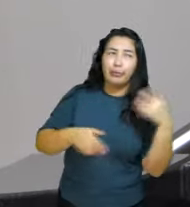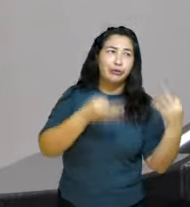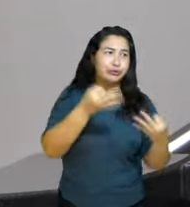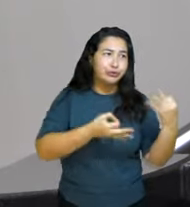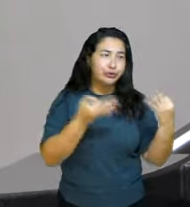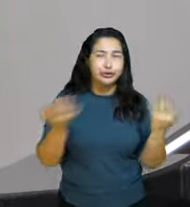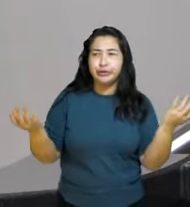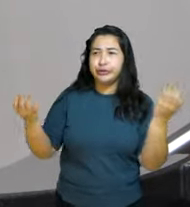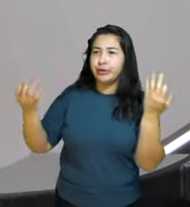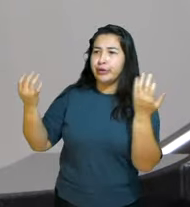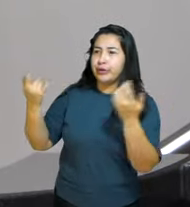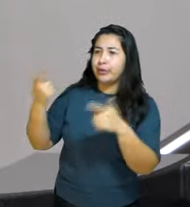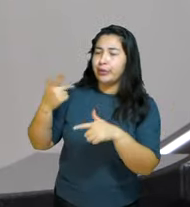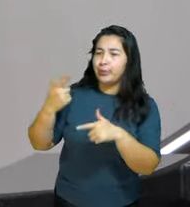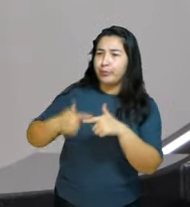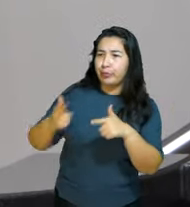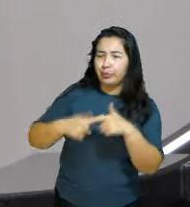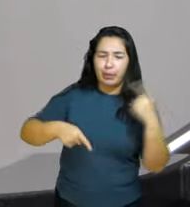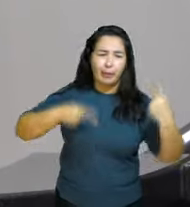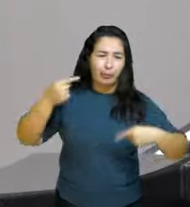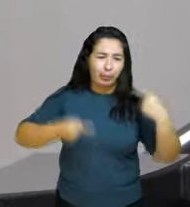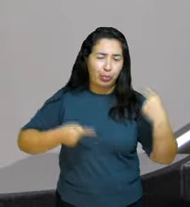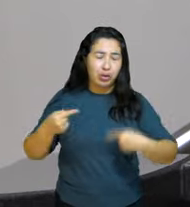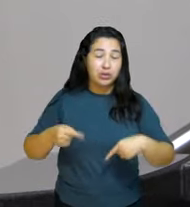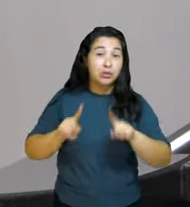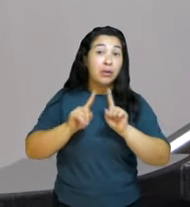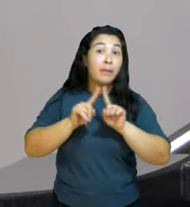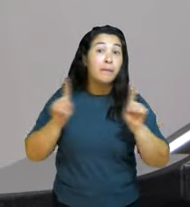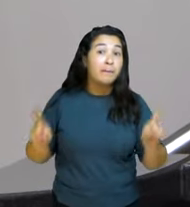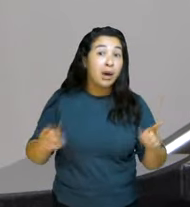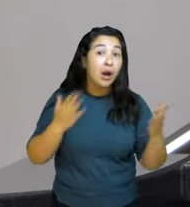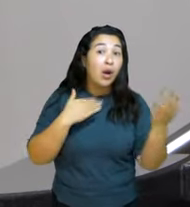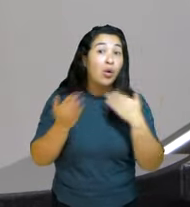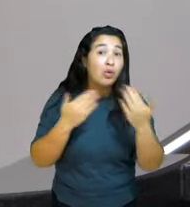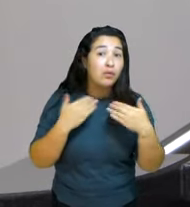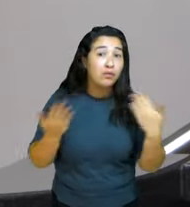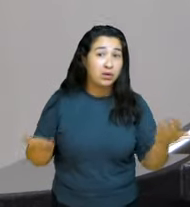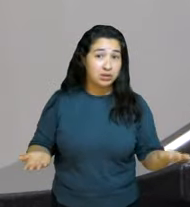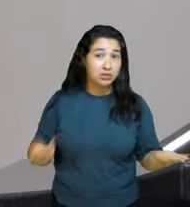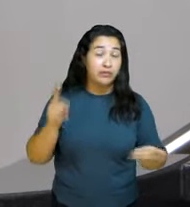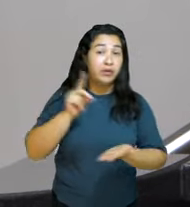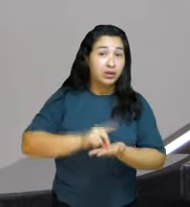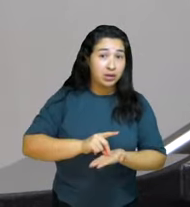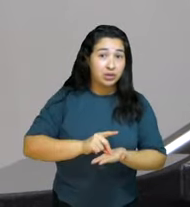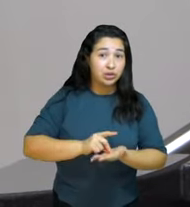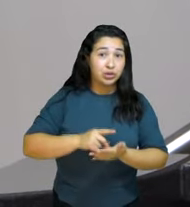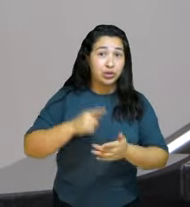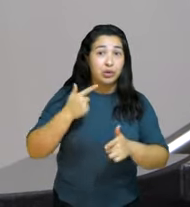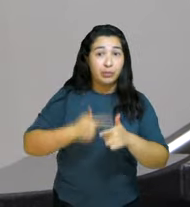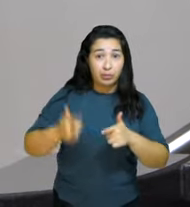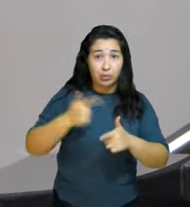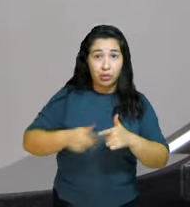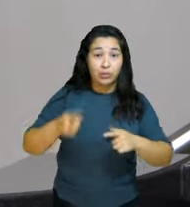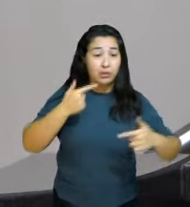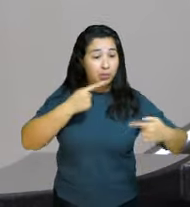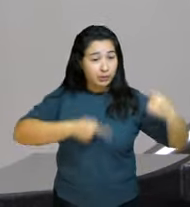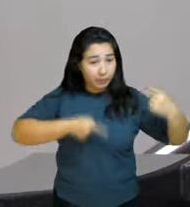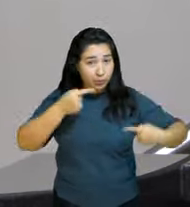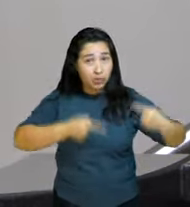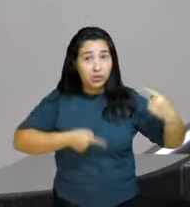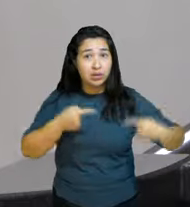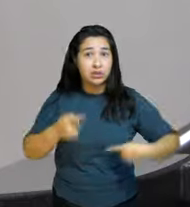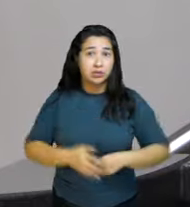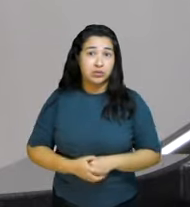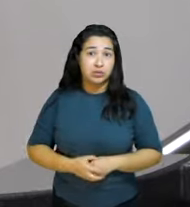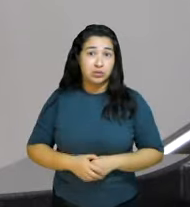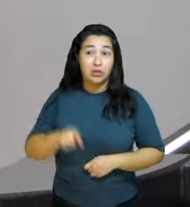problema jurídico, um problema político, mas e o diálogo? Né? Na verdade, de tudo isso, o problema é político. E o diálogo com as pessoas?